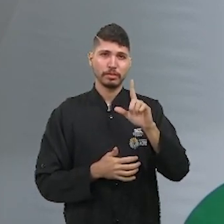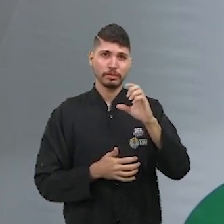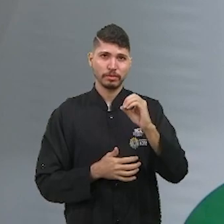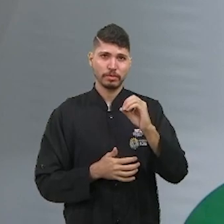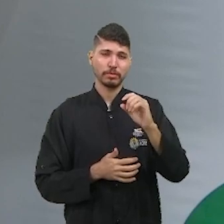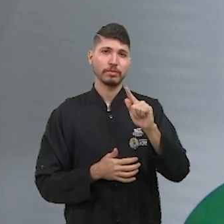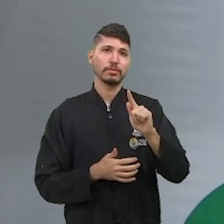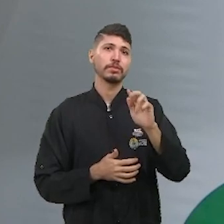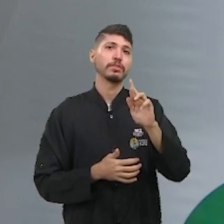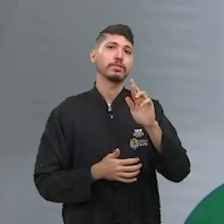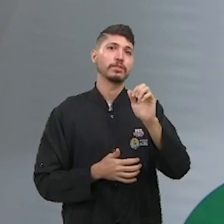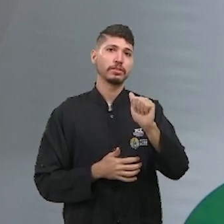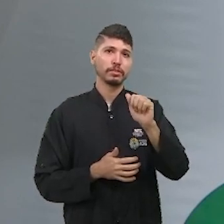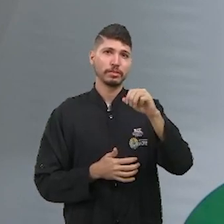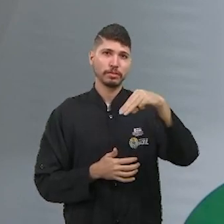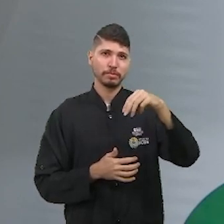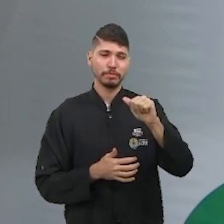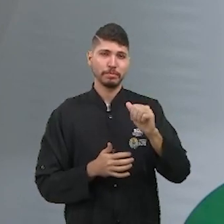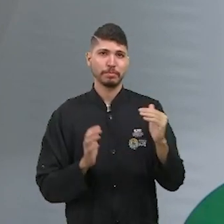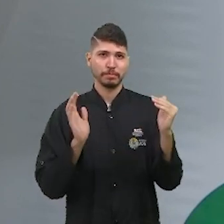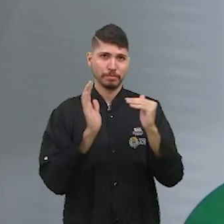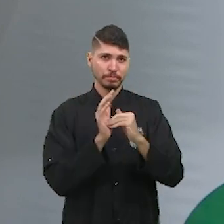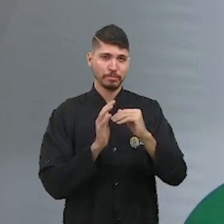quadrado até lá